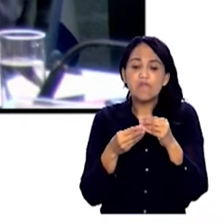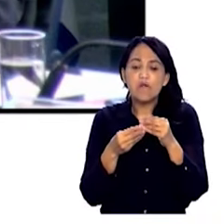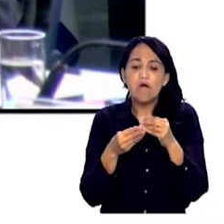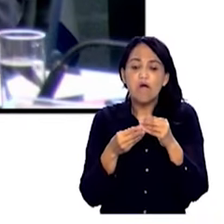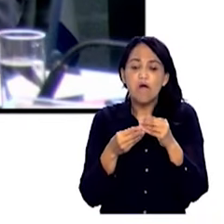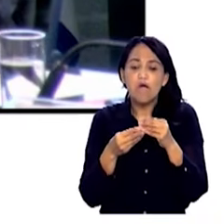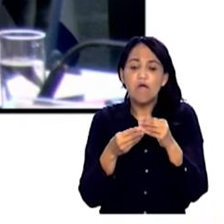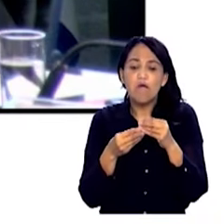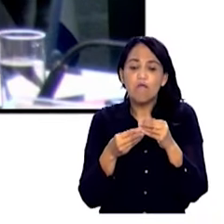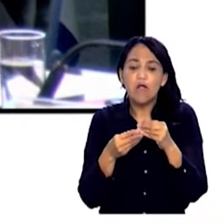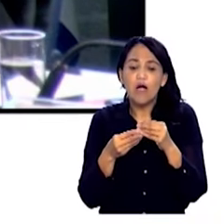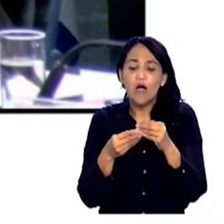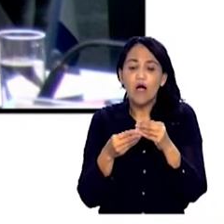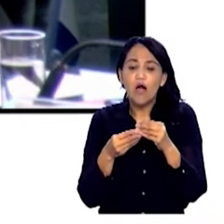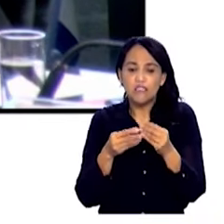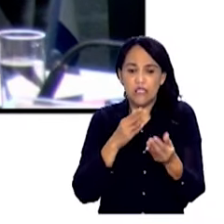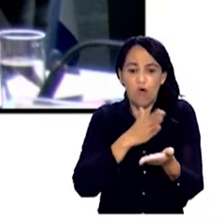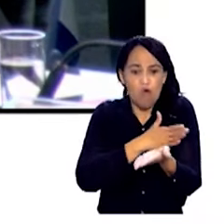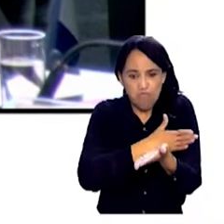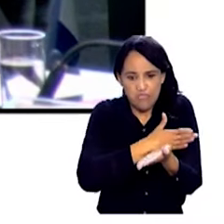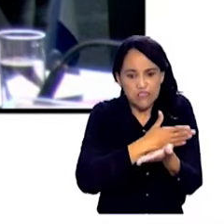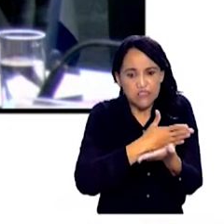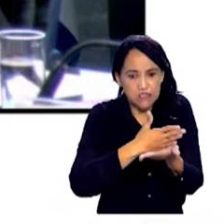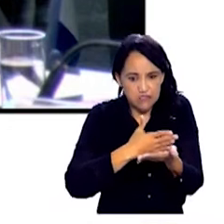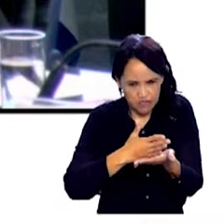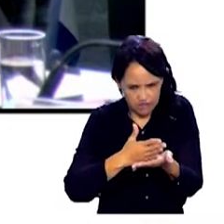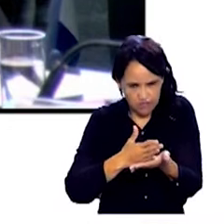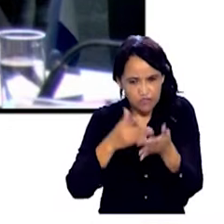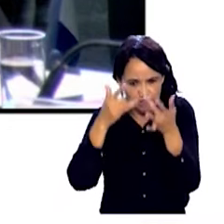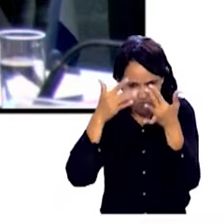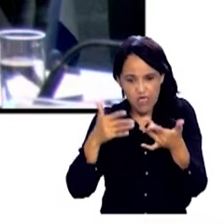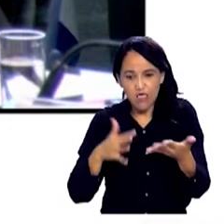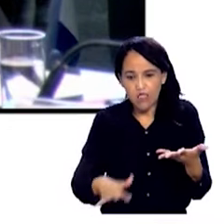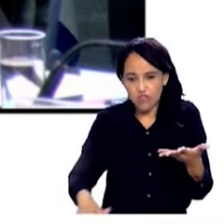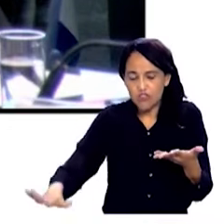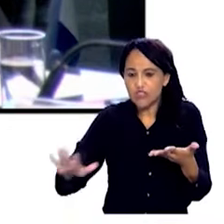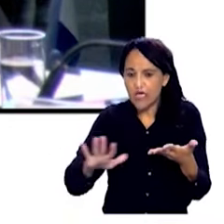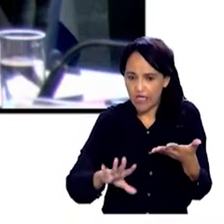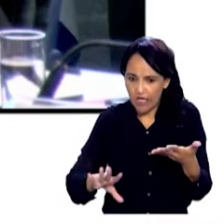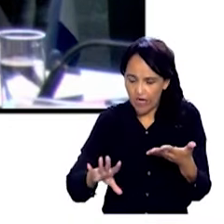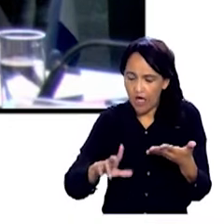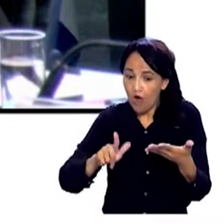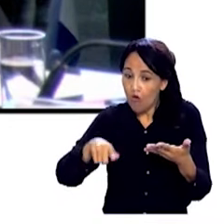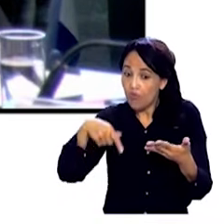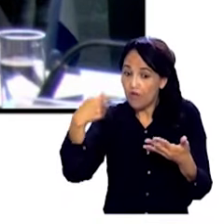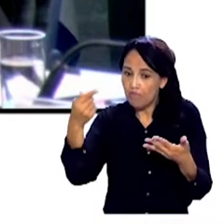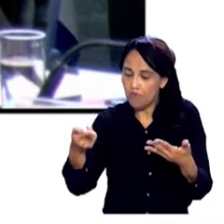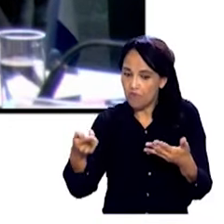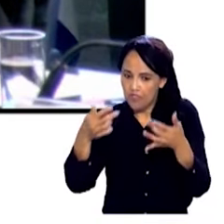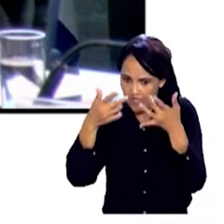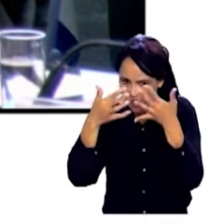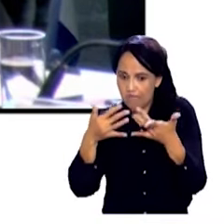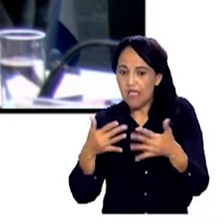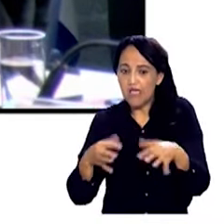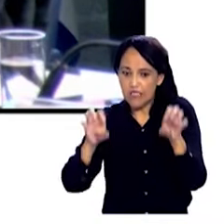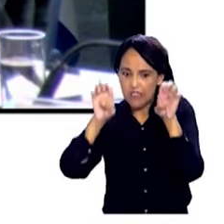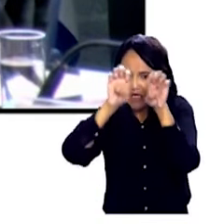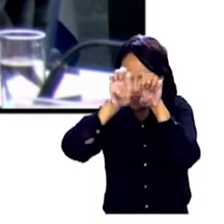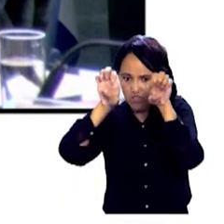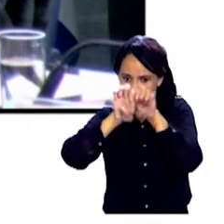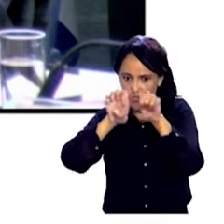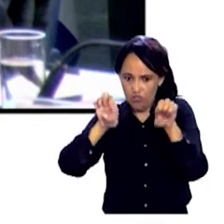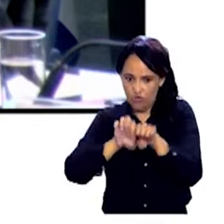uma introdução geral a estrutura funcionamento da corte Suprema eh do Peru as